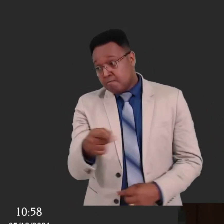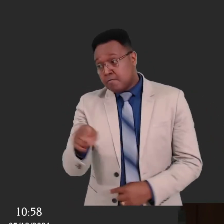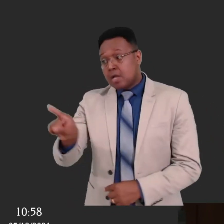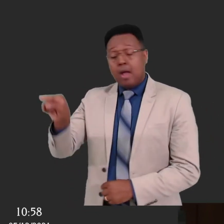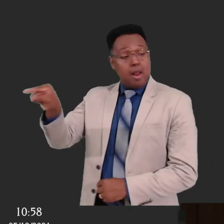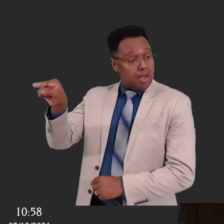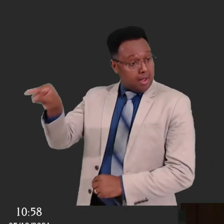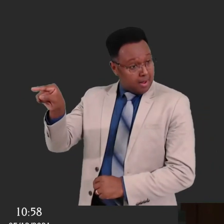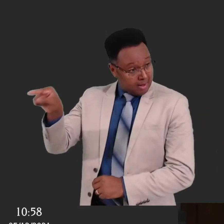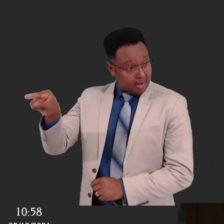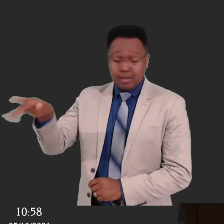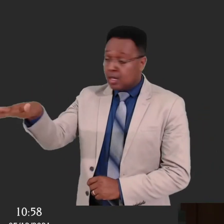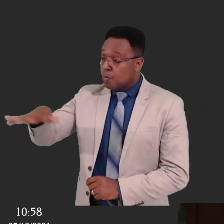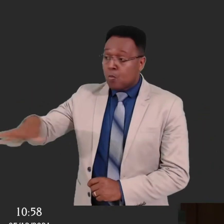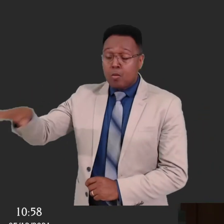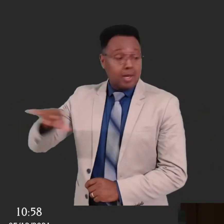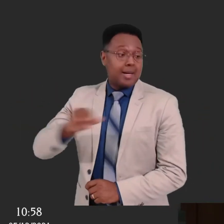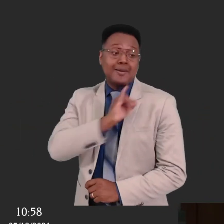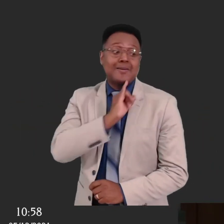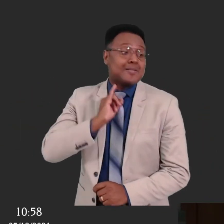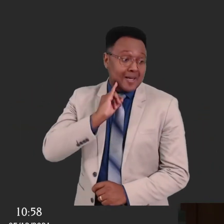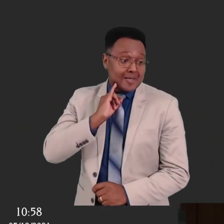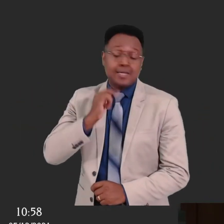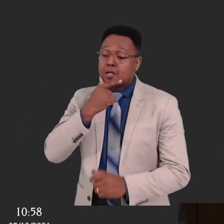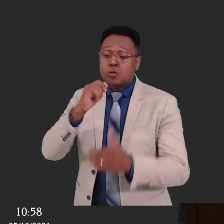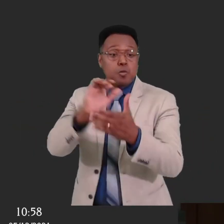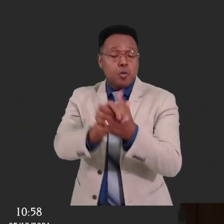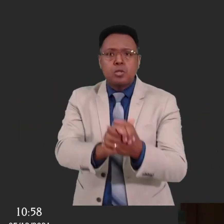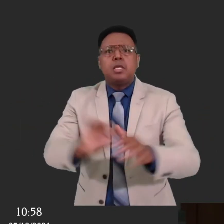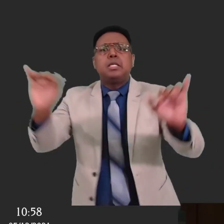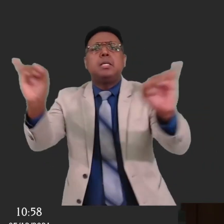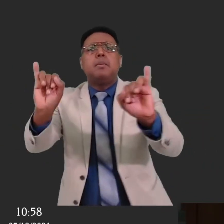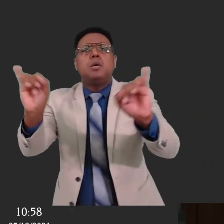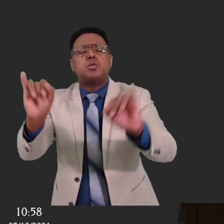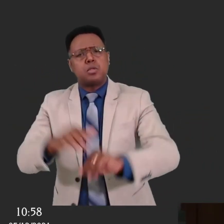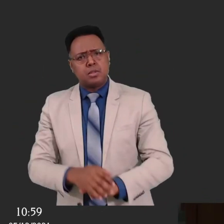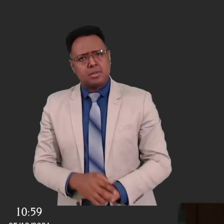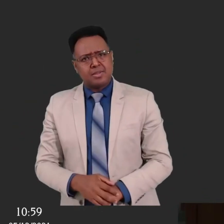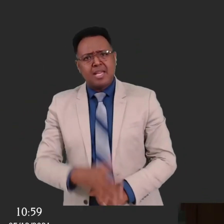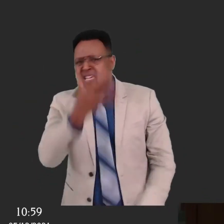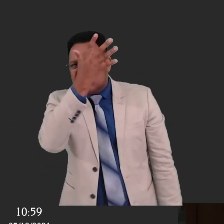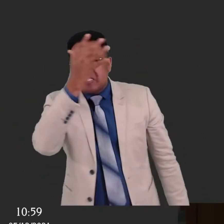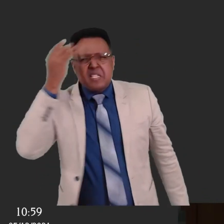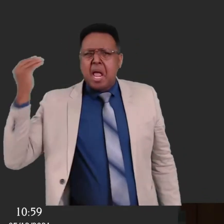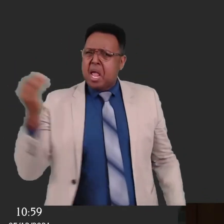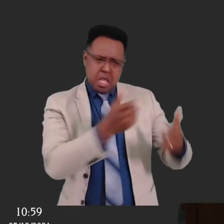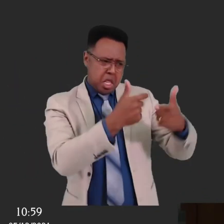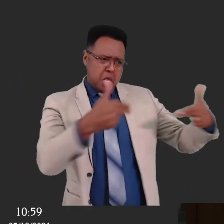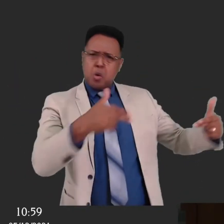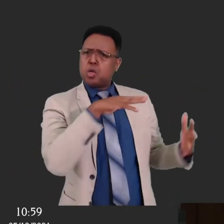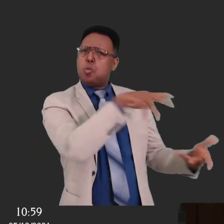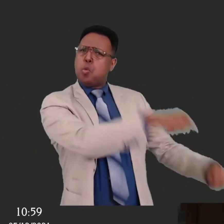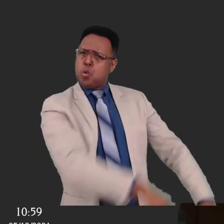espera. Então esquece daqui. Vamos esquecer um pouquinho do mundo, irmãos? Vamos esquecer um pouquinho